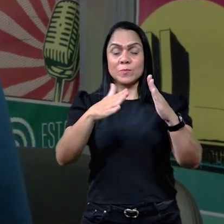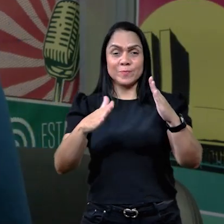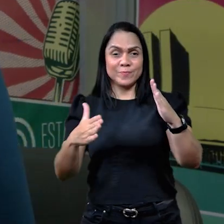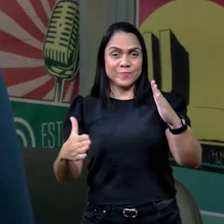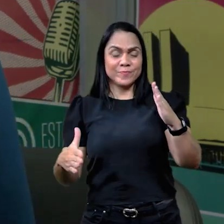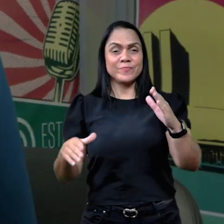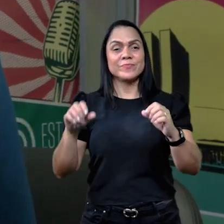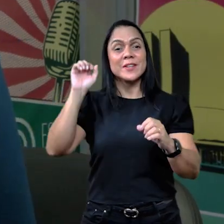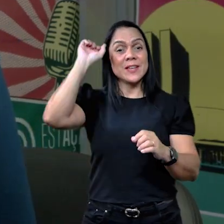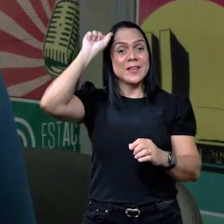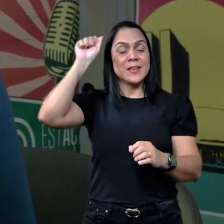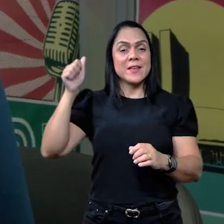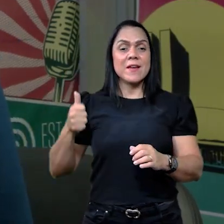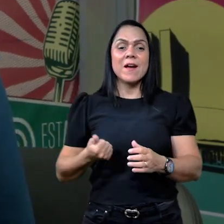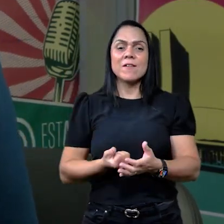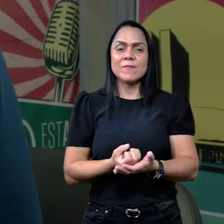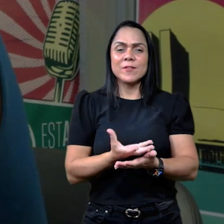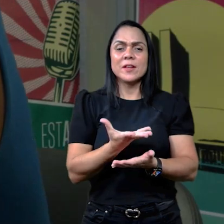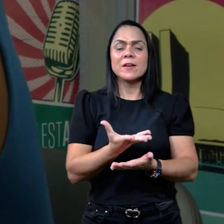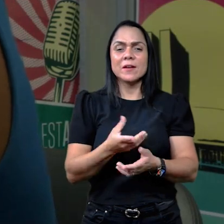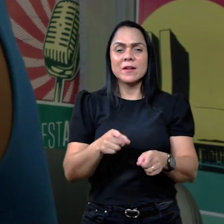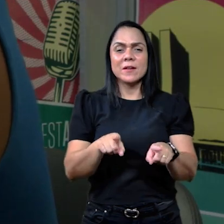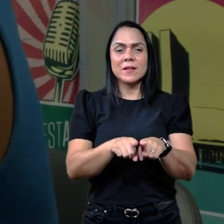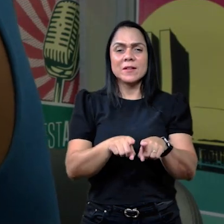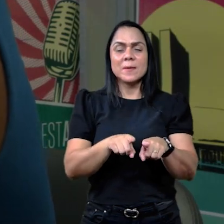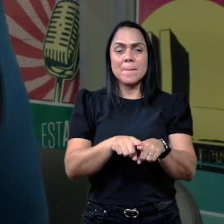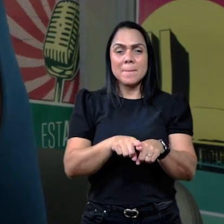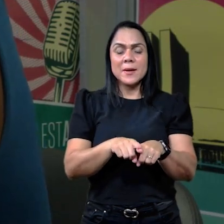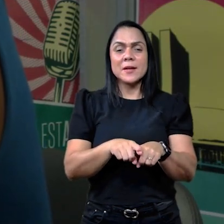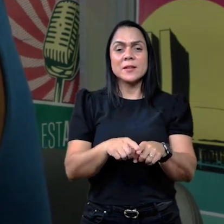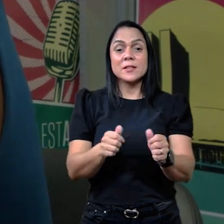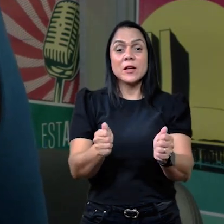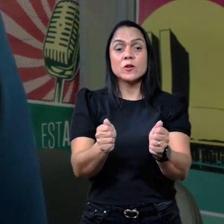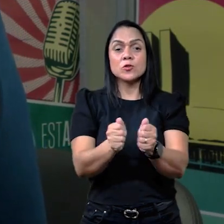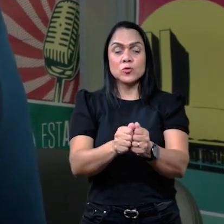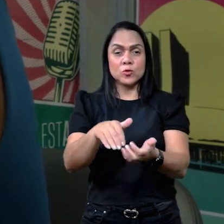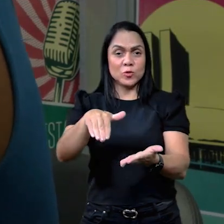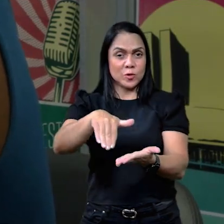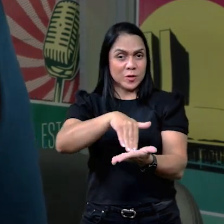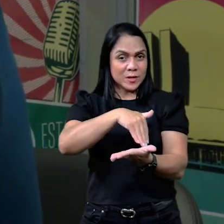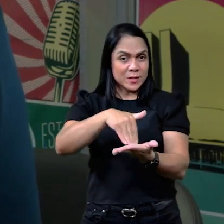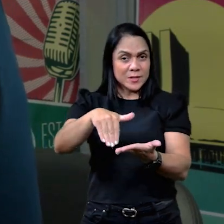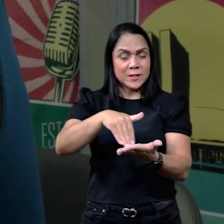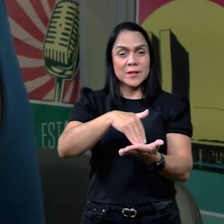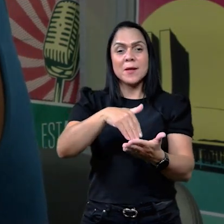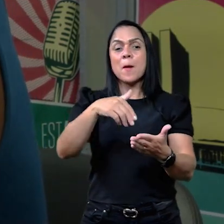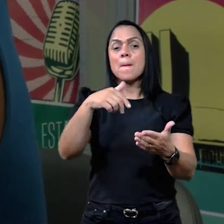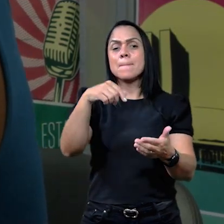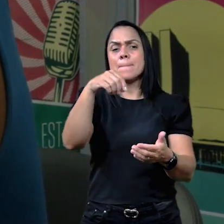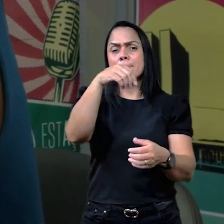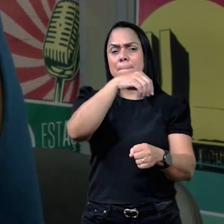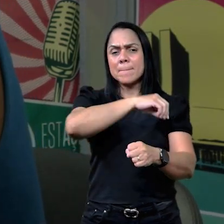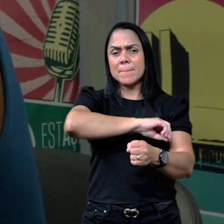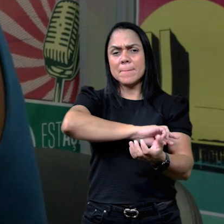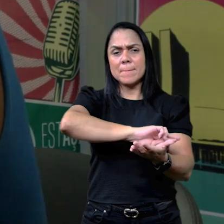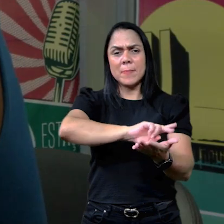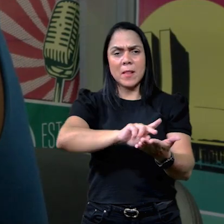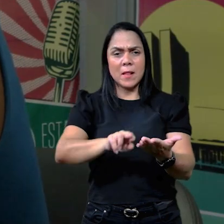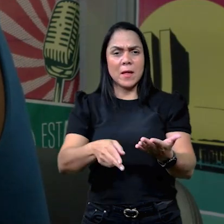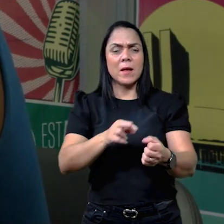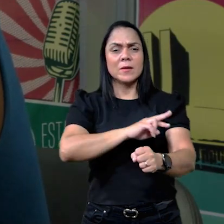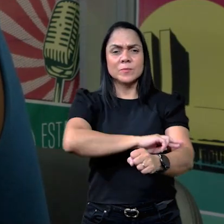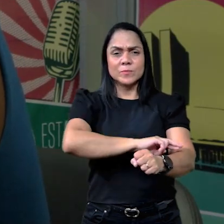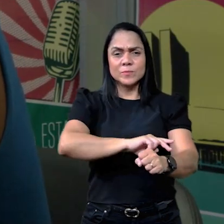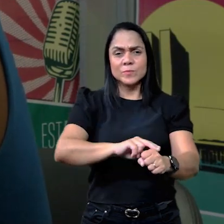que a Priscila pode completar, né? Nós estamos vinculadas ali à Secretaria de Políticas para Quilombolas, povos e